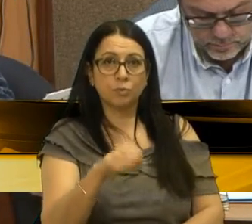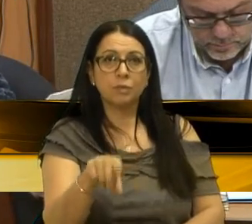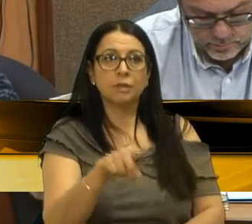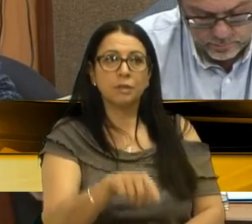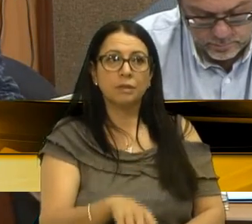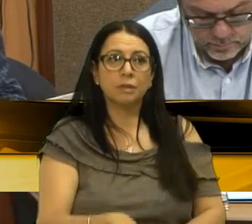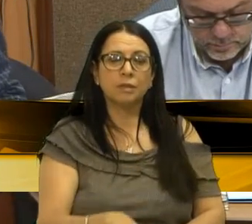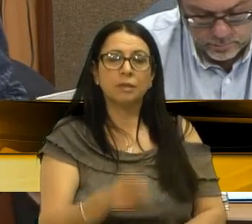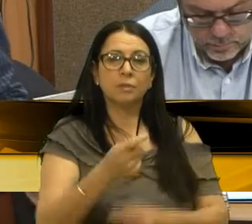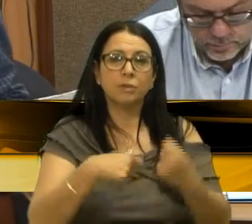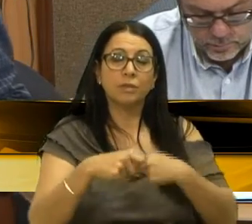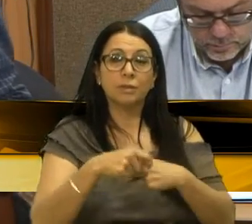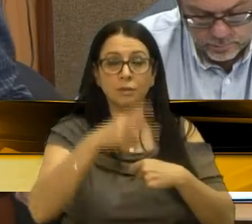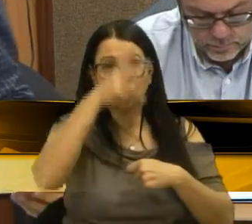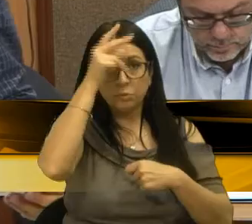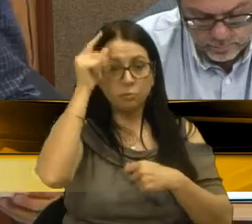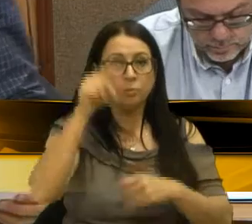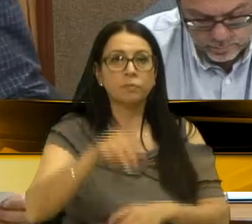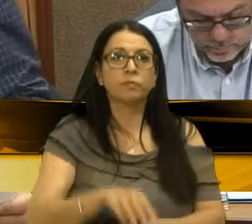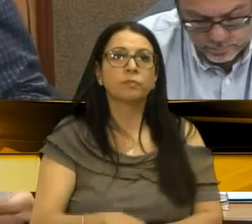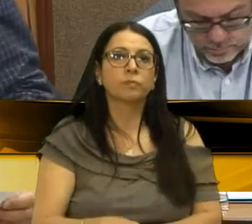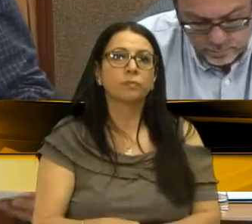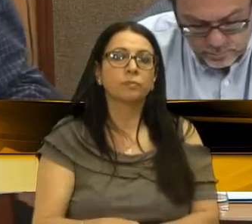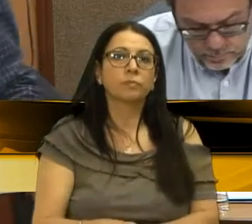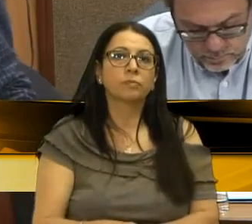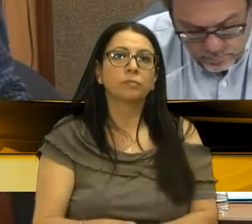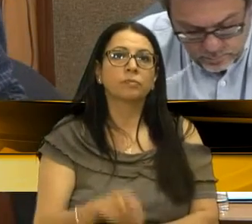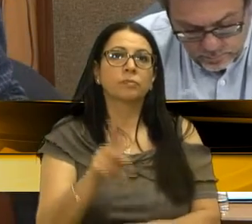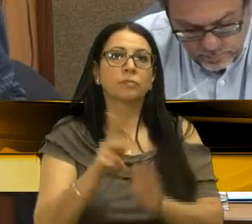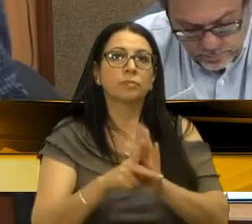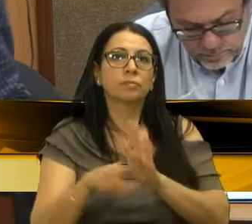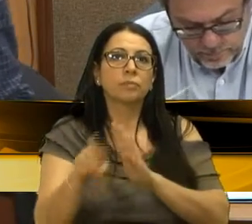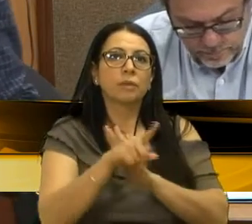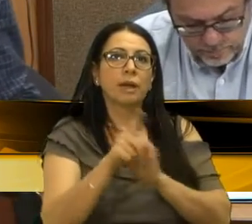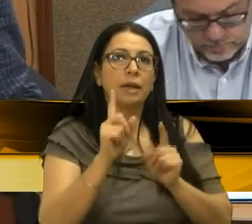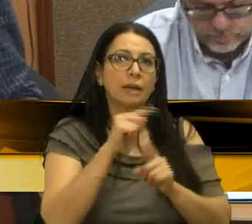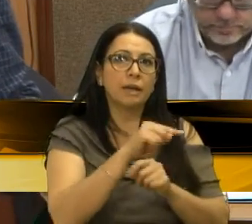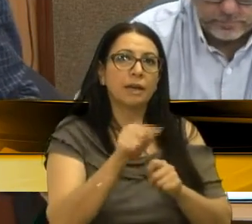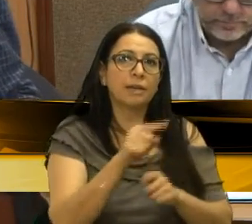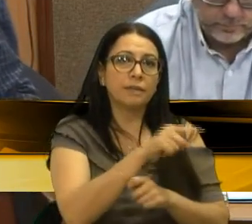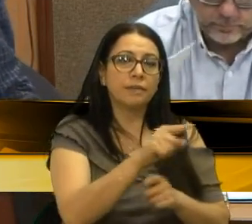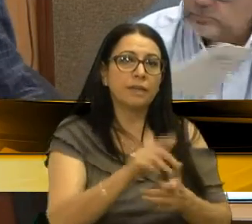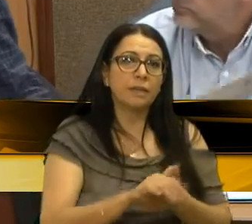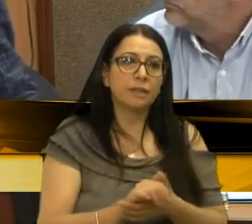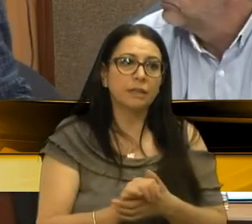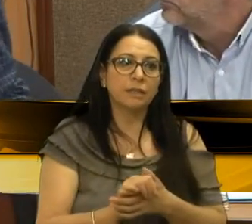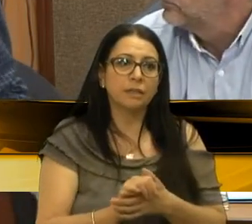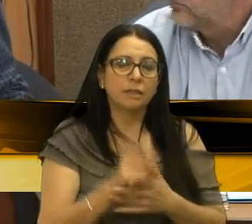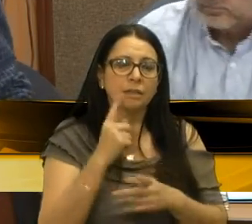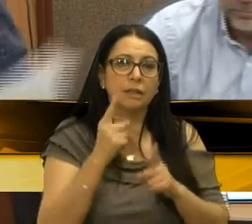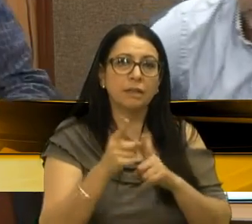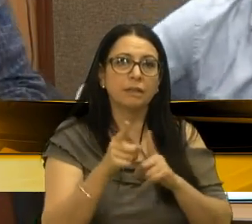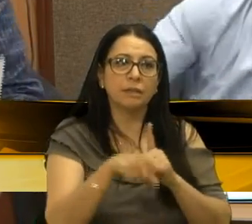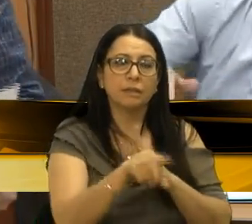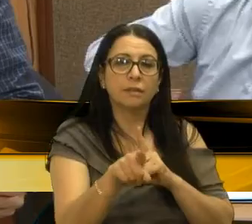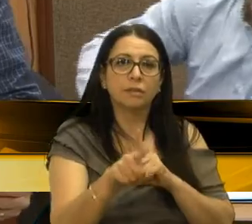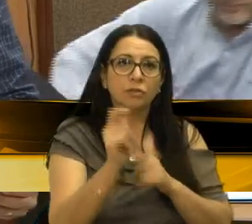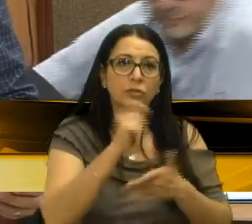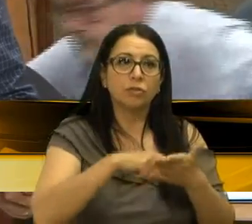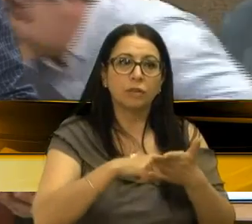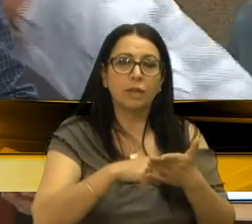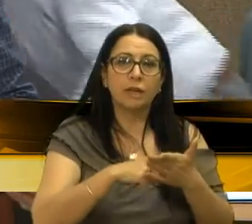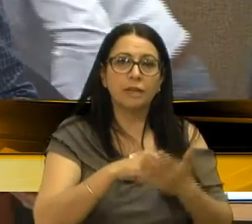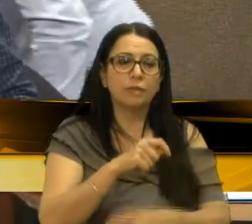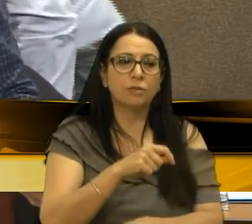da administração municipal. E neste projeto que estamos votando, né, de assinatura do chefe do Poder